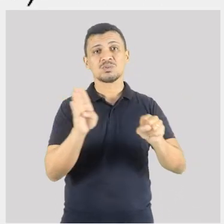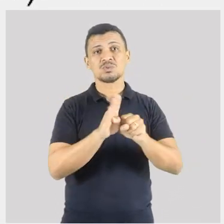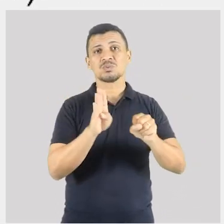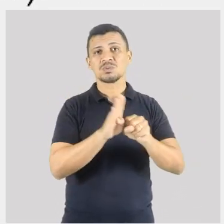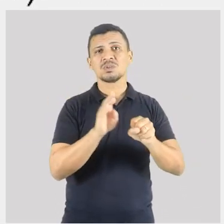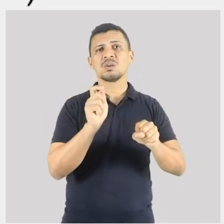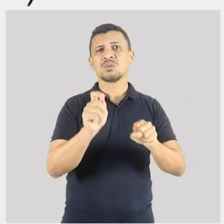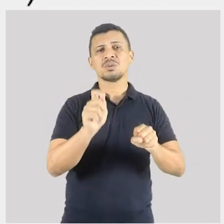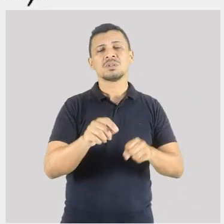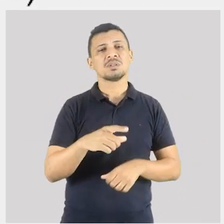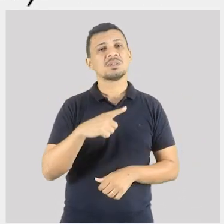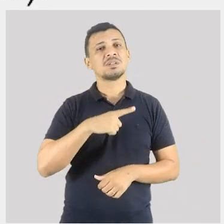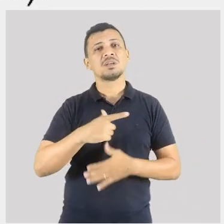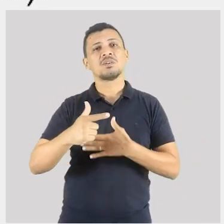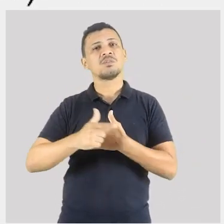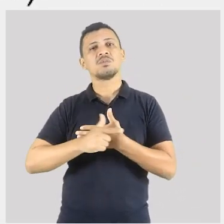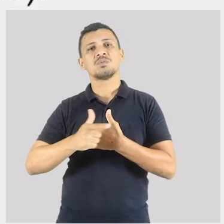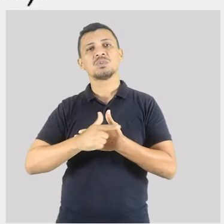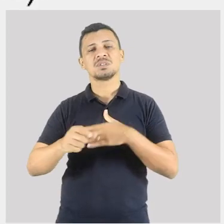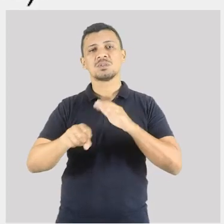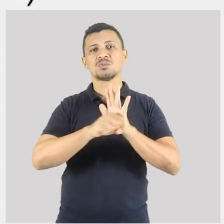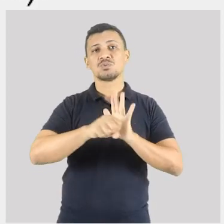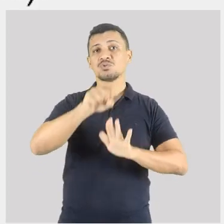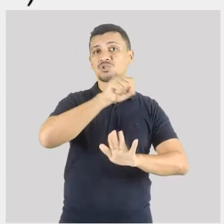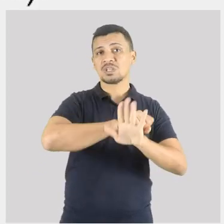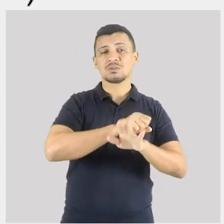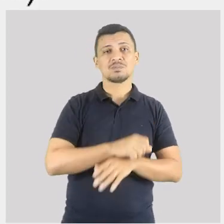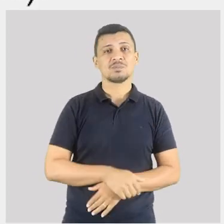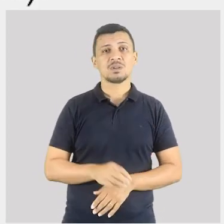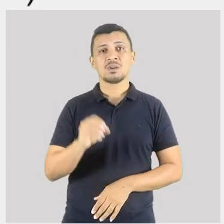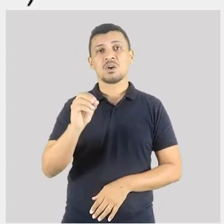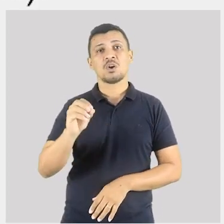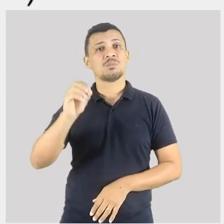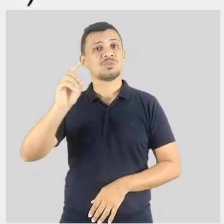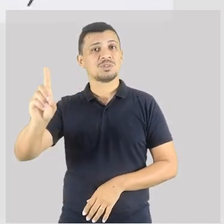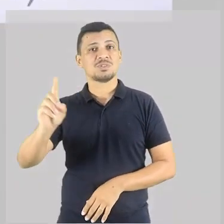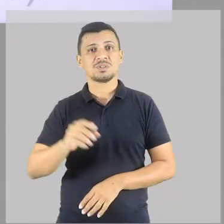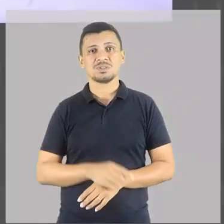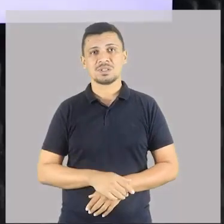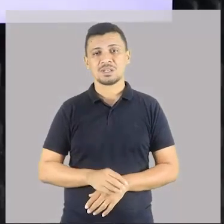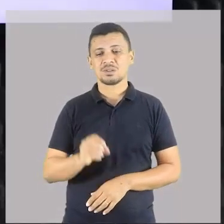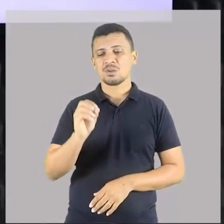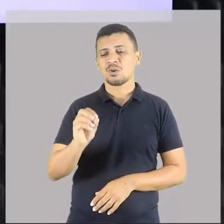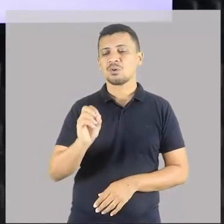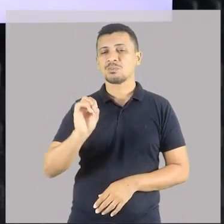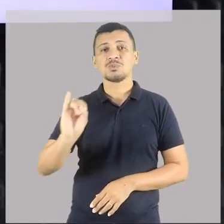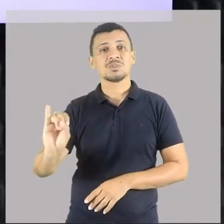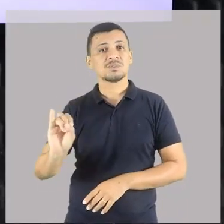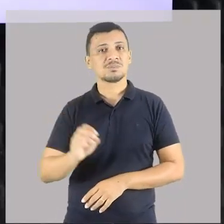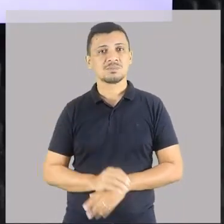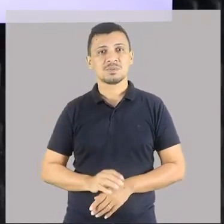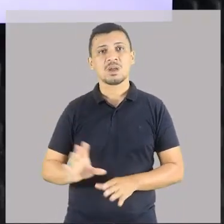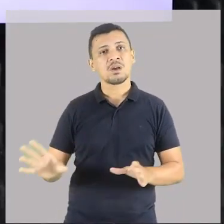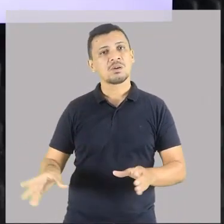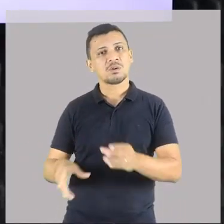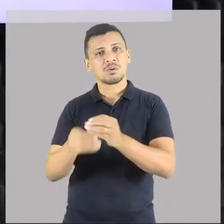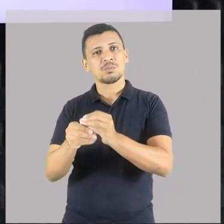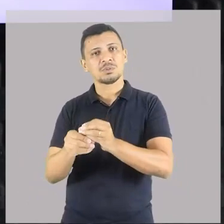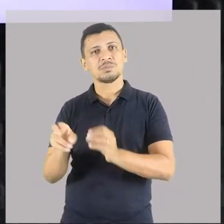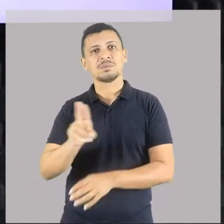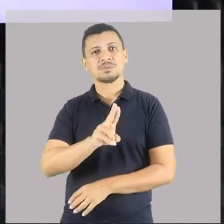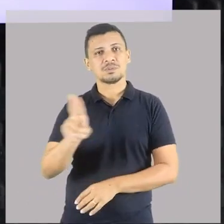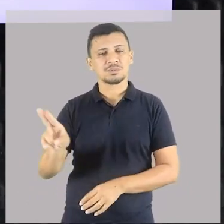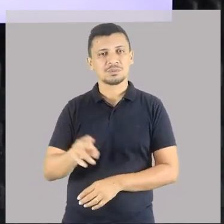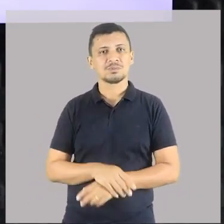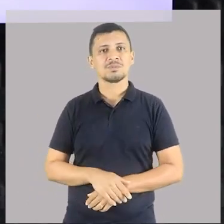as orações que vão exercer a função de sujeito, de objeto direto, de objeto indireto, de complemento nominal,